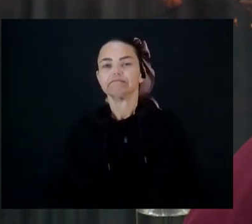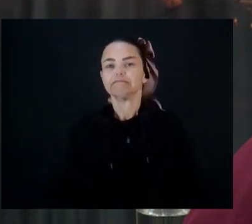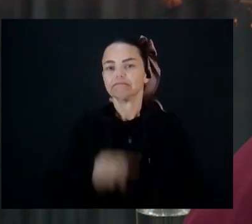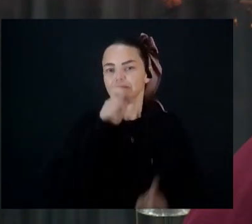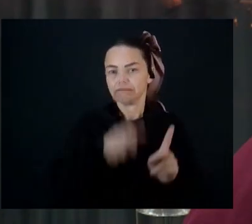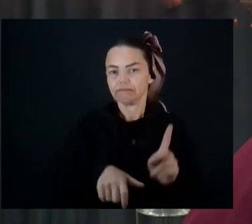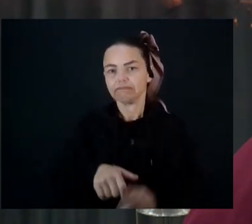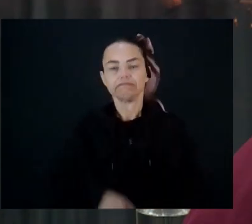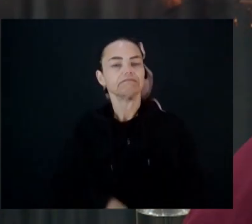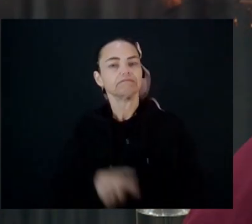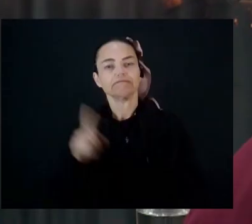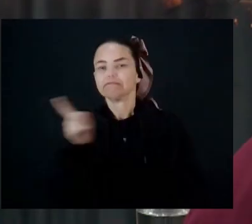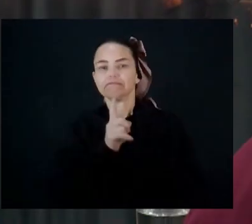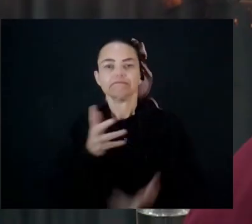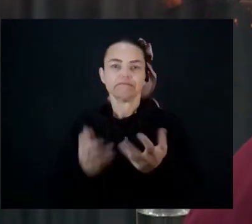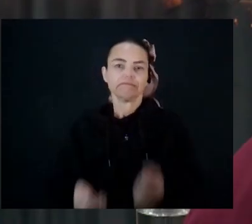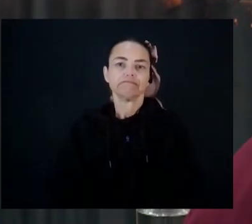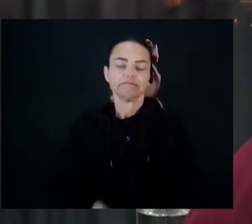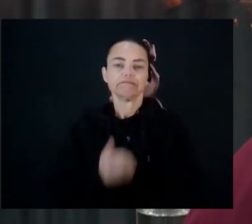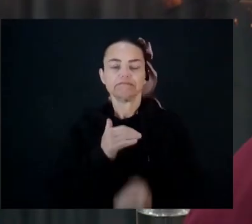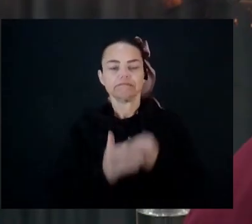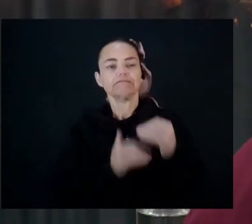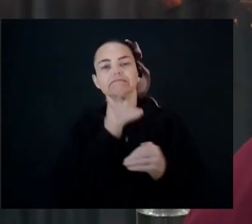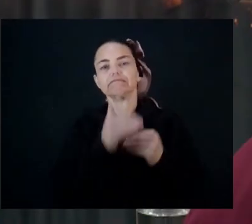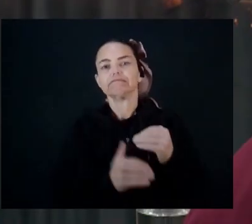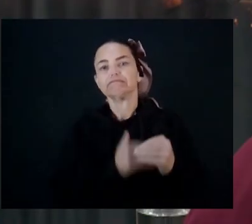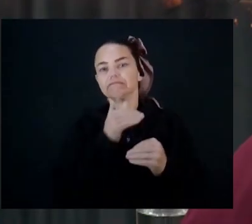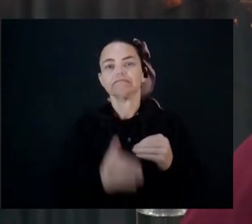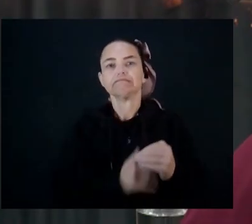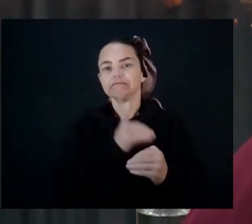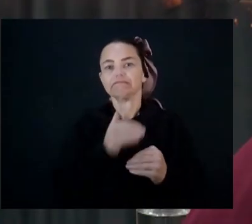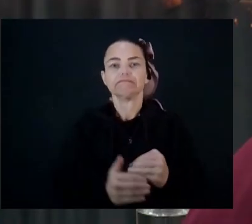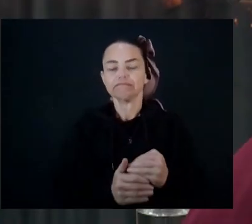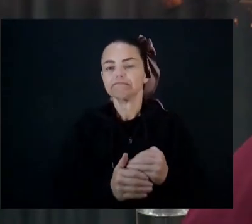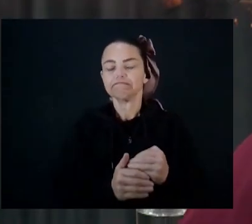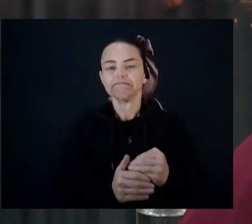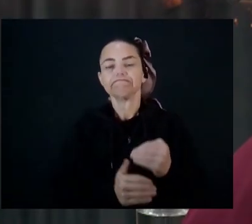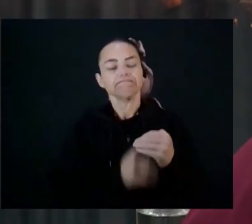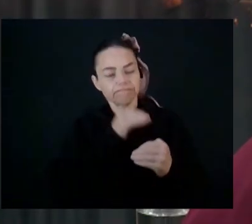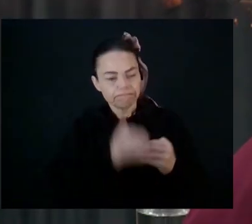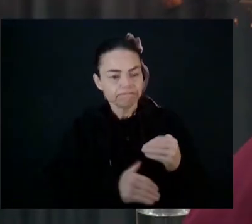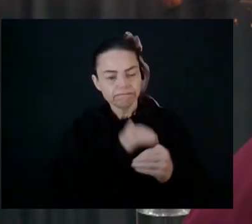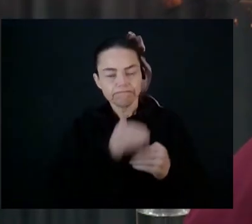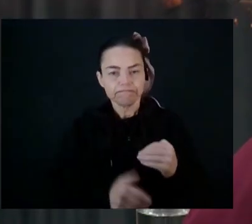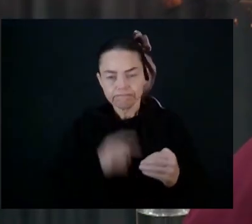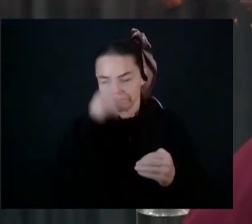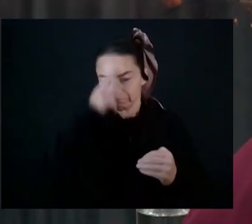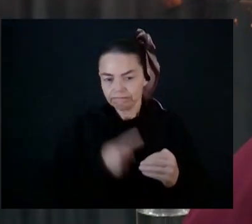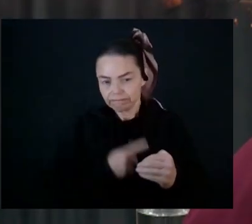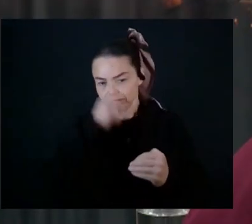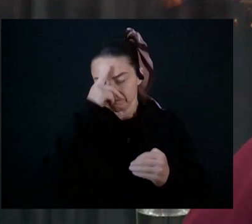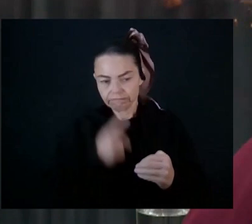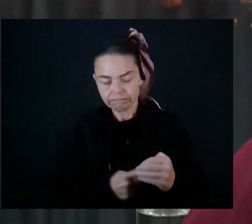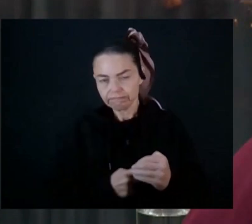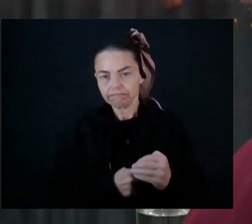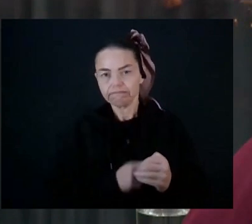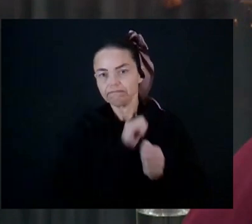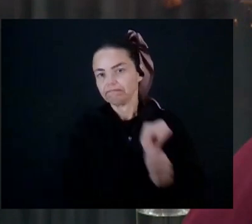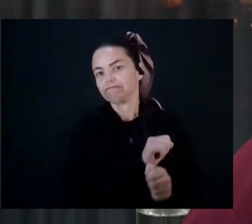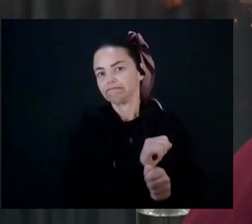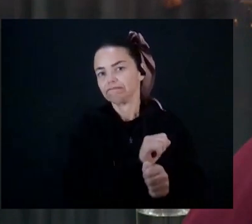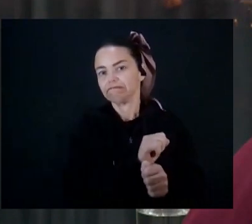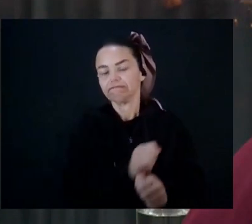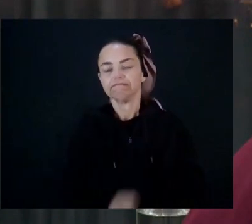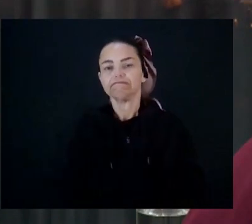se permita crescer, ele se auto-sabota. Uau! Né? Então, a culpa é um dos sentimentos, inclusive,